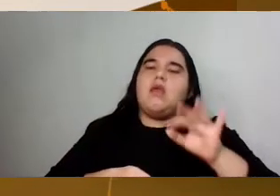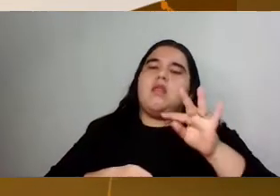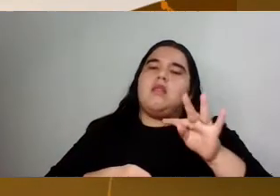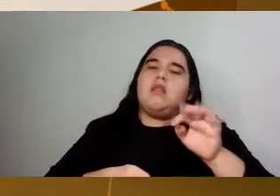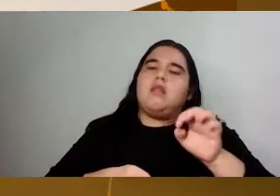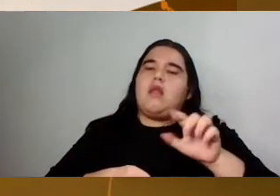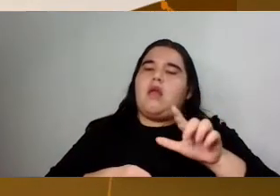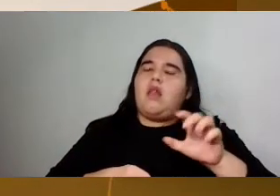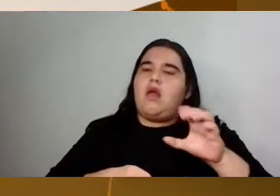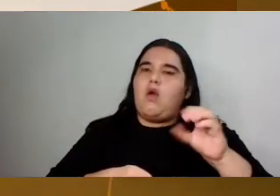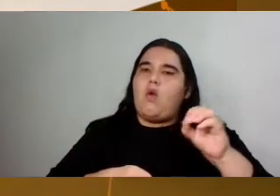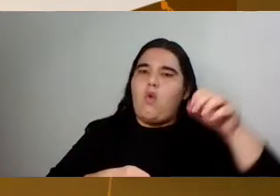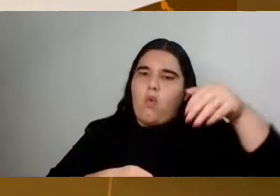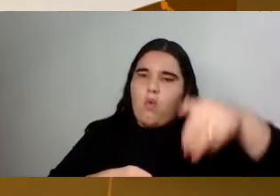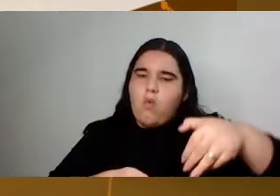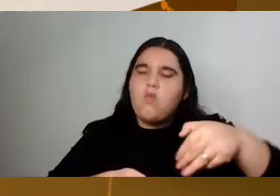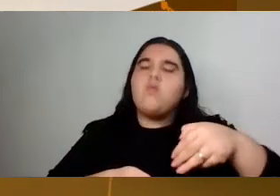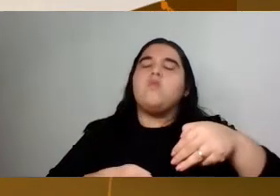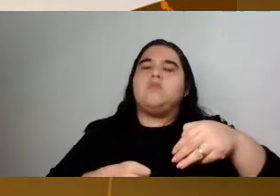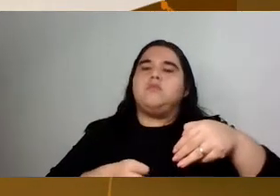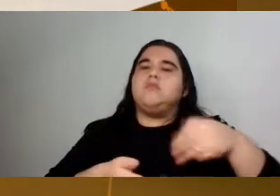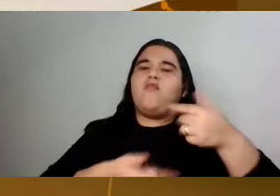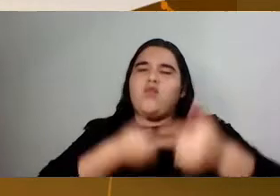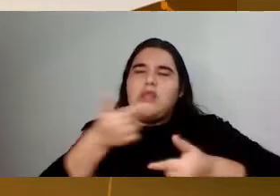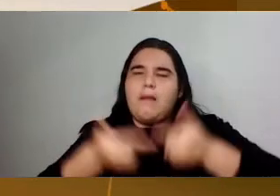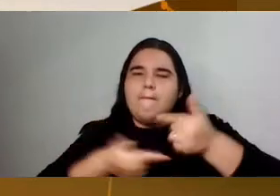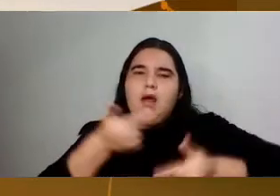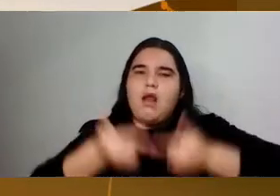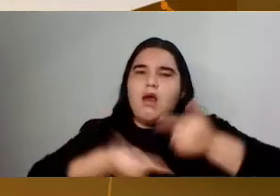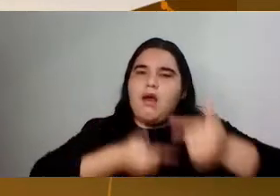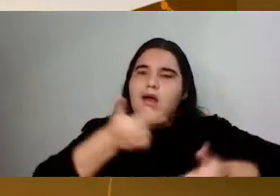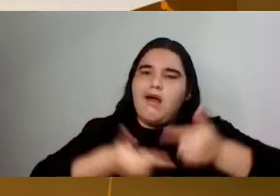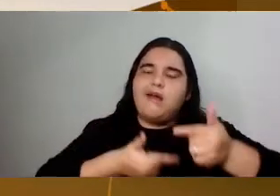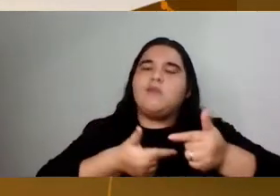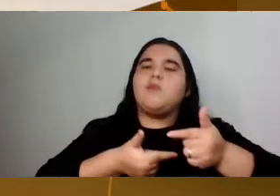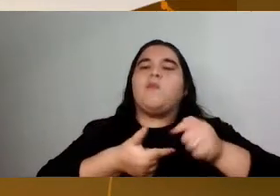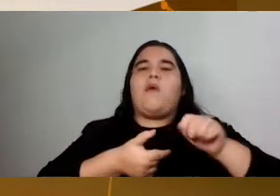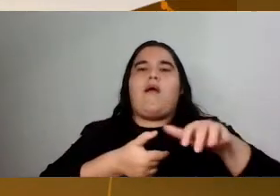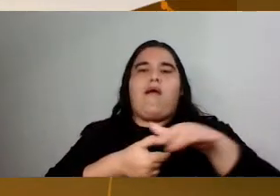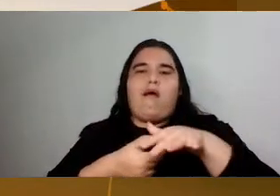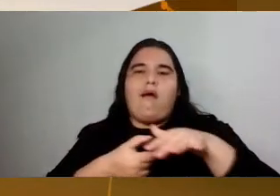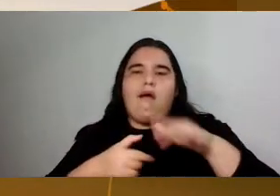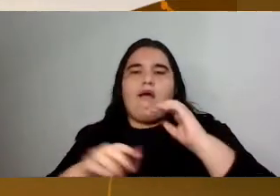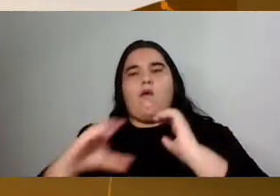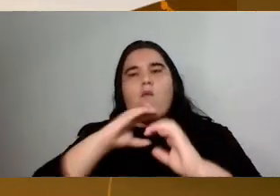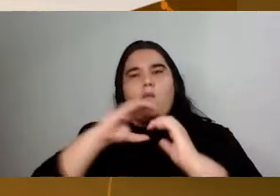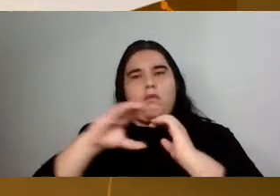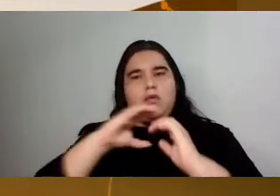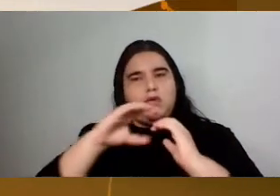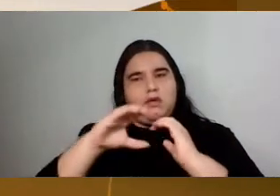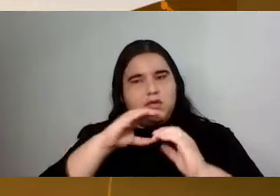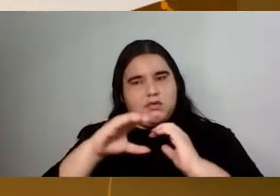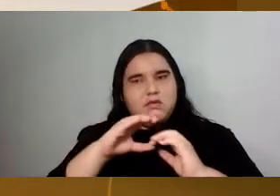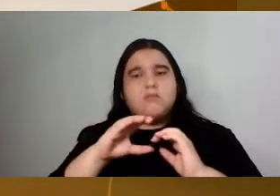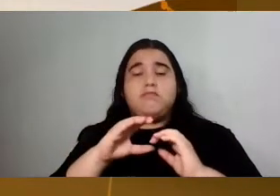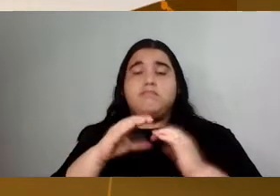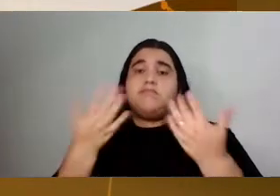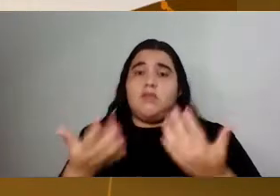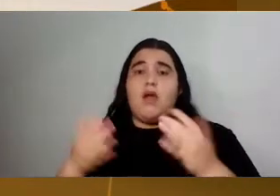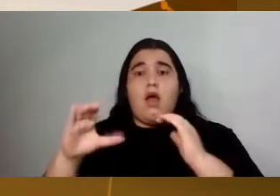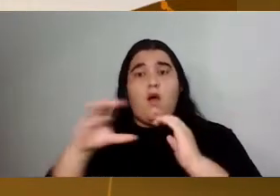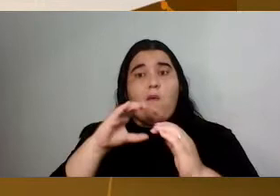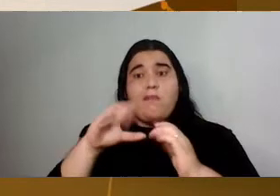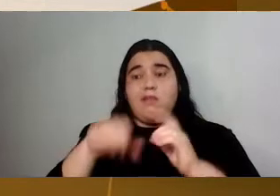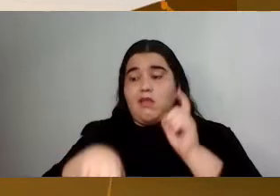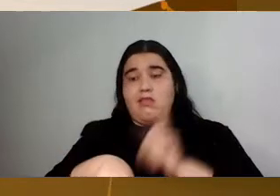e trabalhado toda uma configuração nessa parte de comunicação, né? Então, essa comunicação em tempo